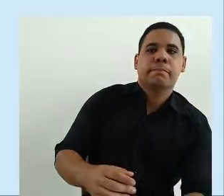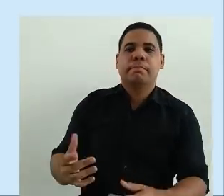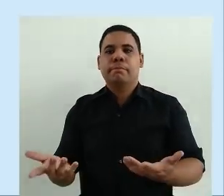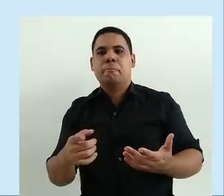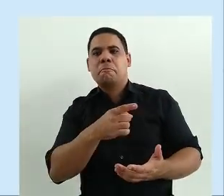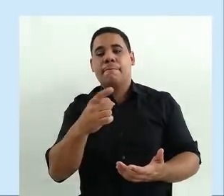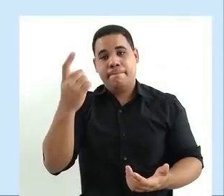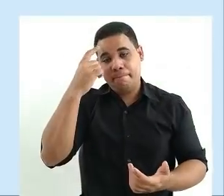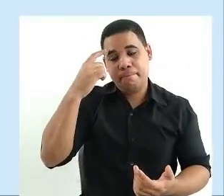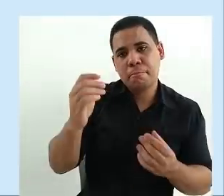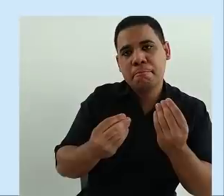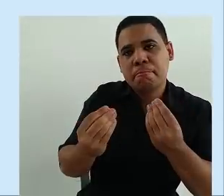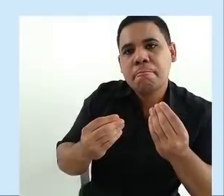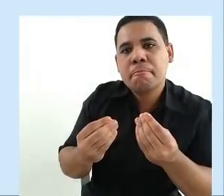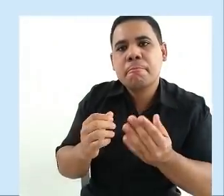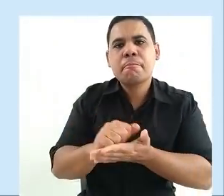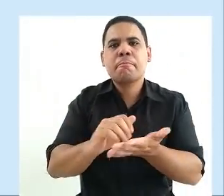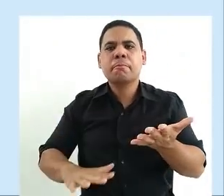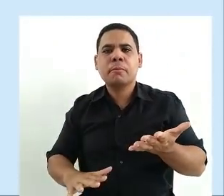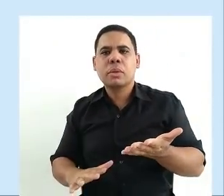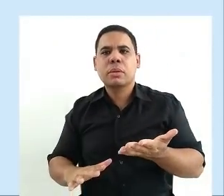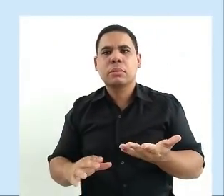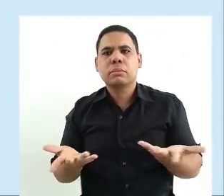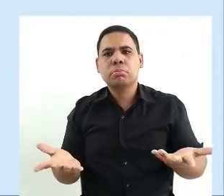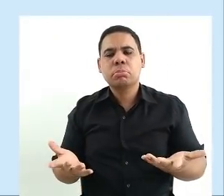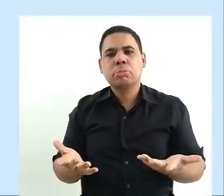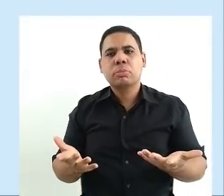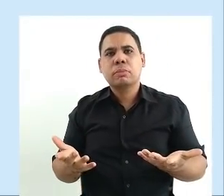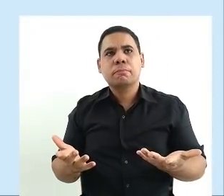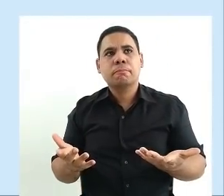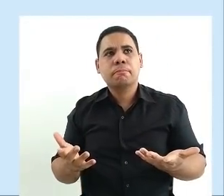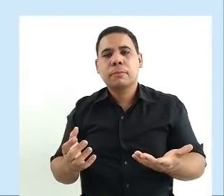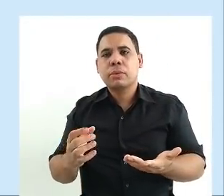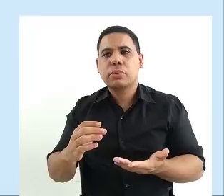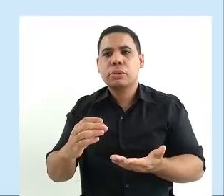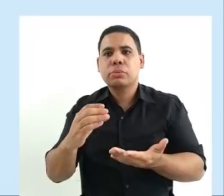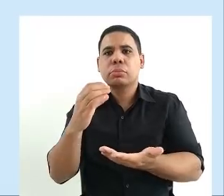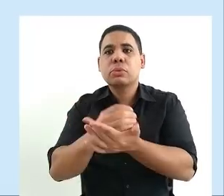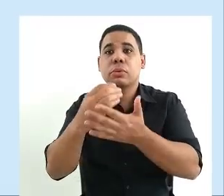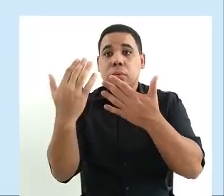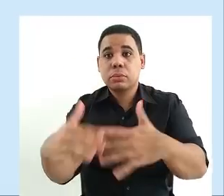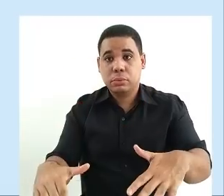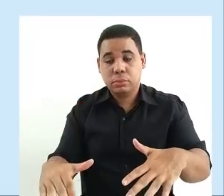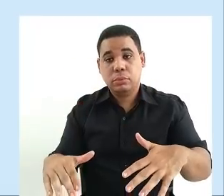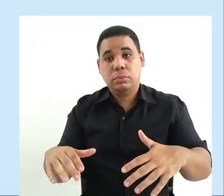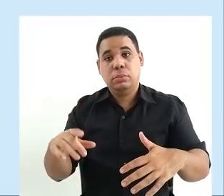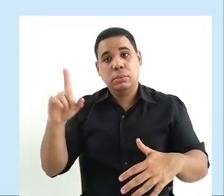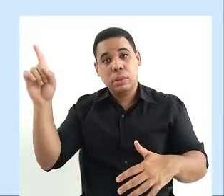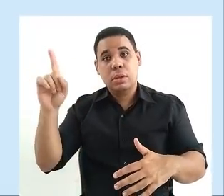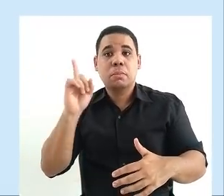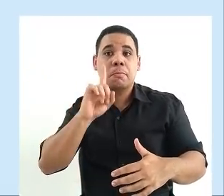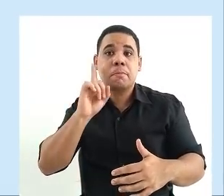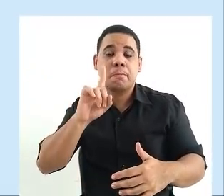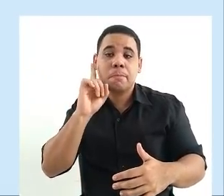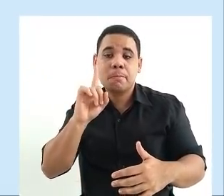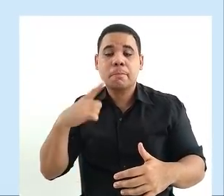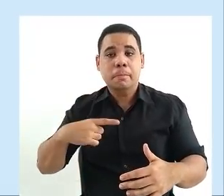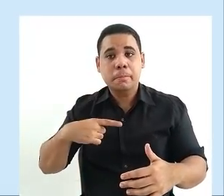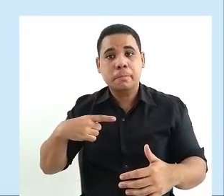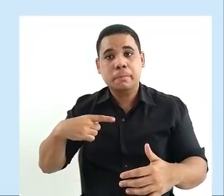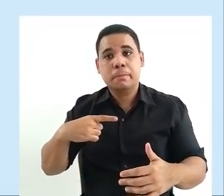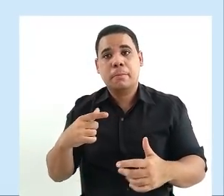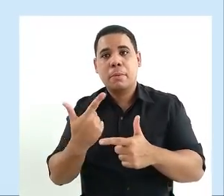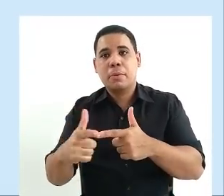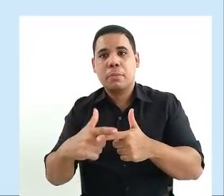em um concurso que fazia num programa lá nos Estados Unidos e é o chamado problema de Monty Hall. Era exibido